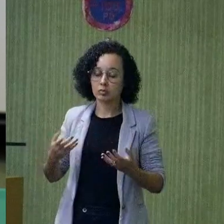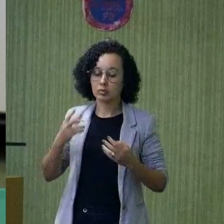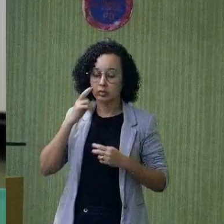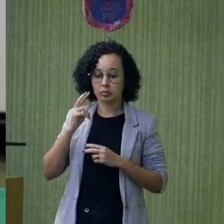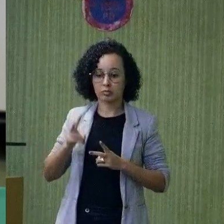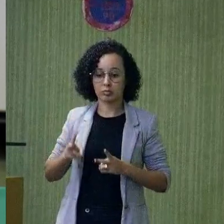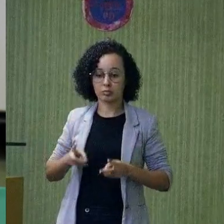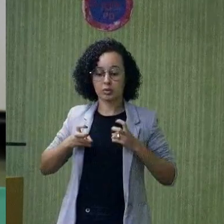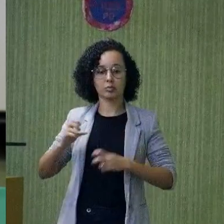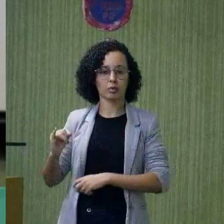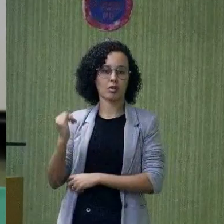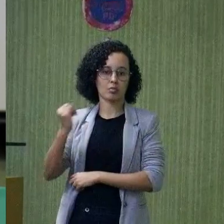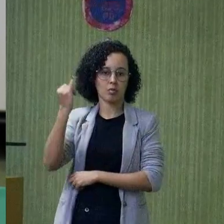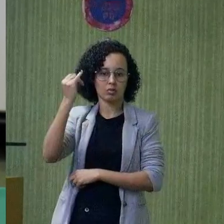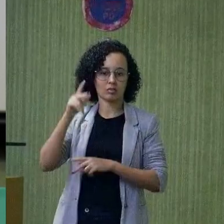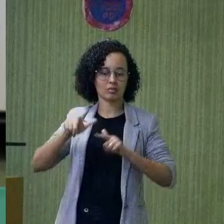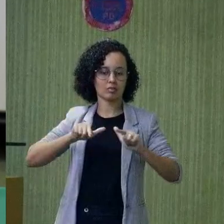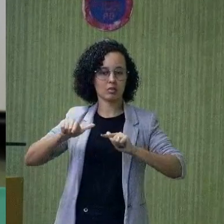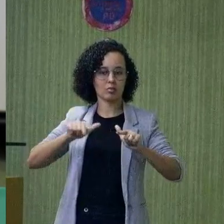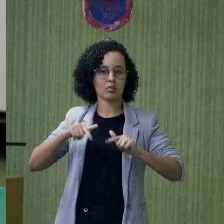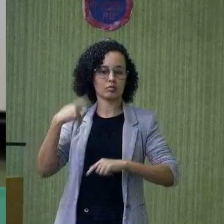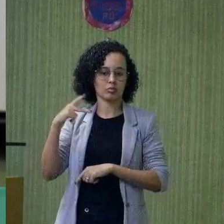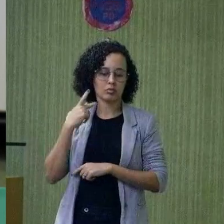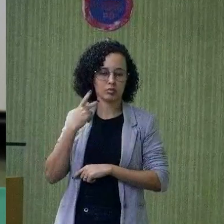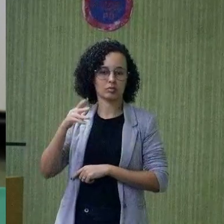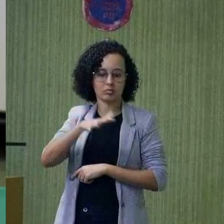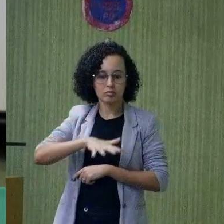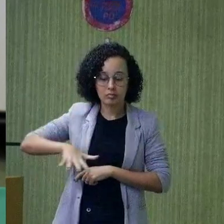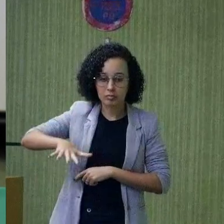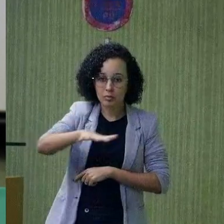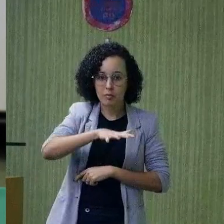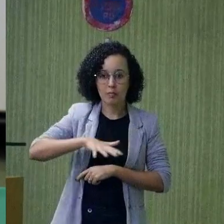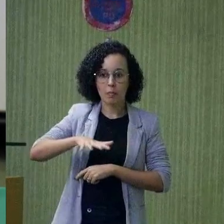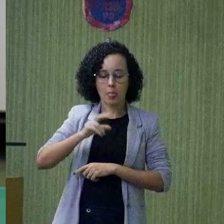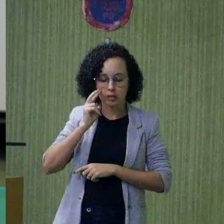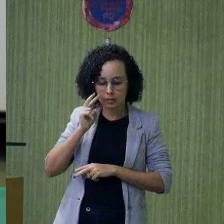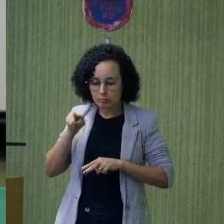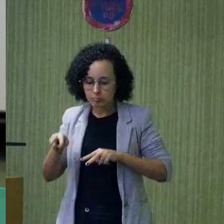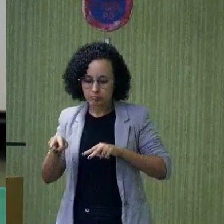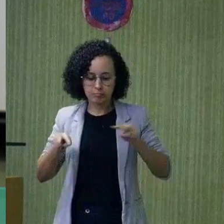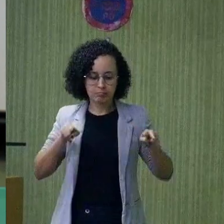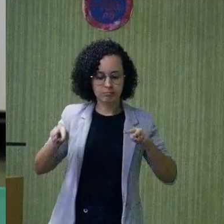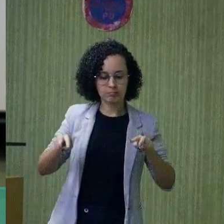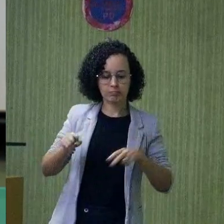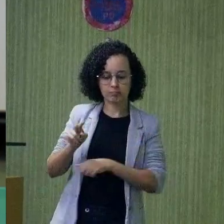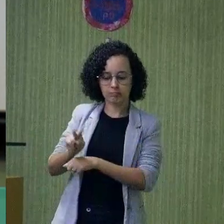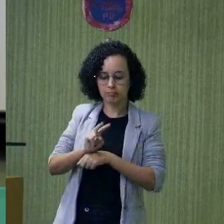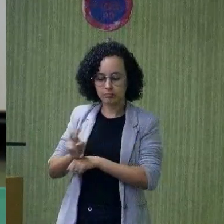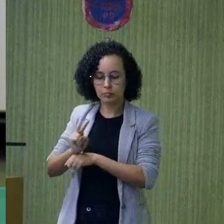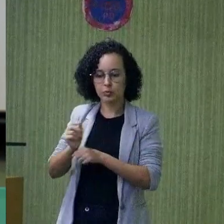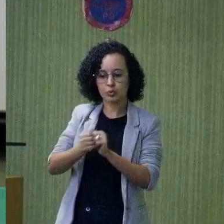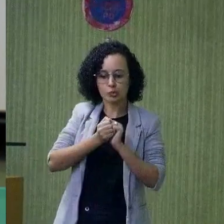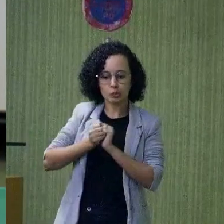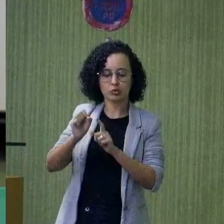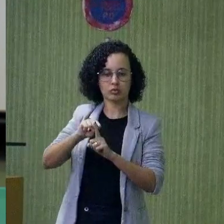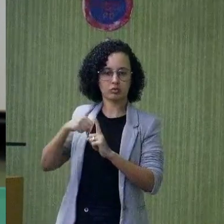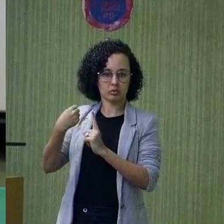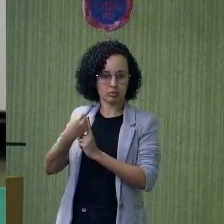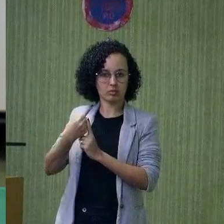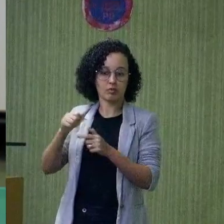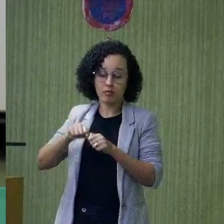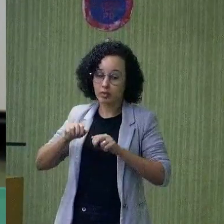esse trabalho do promotor no local né de estar fazendo inspeção de estar junto à comunidade Eu acho que isso faz toda a diferença